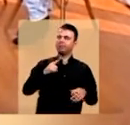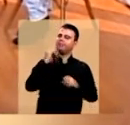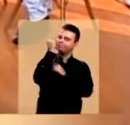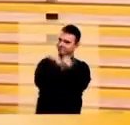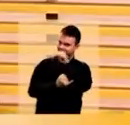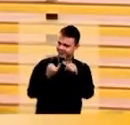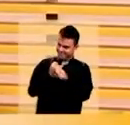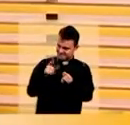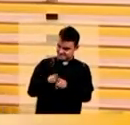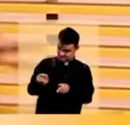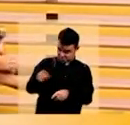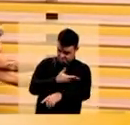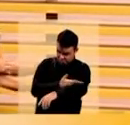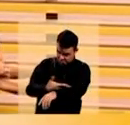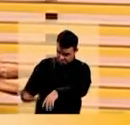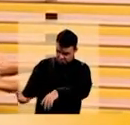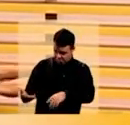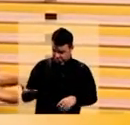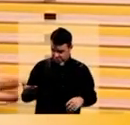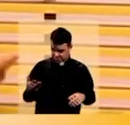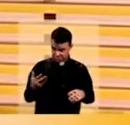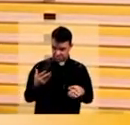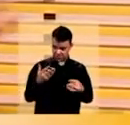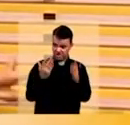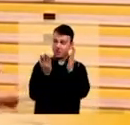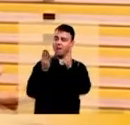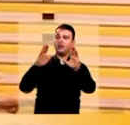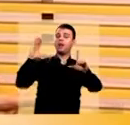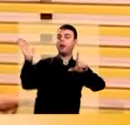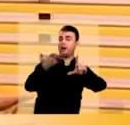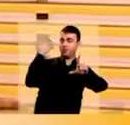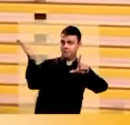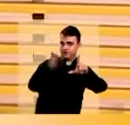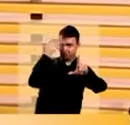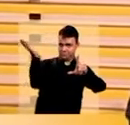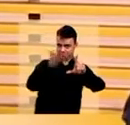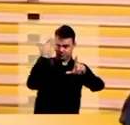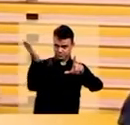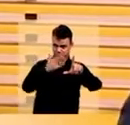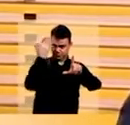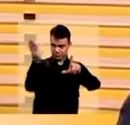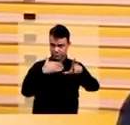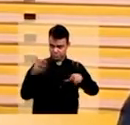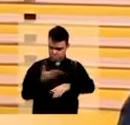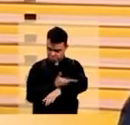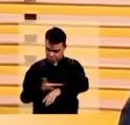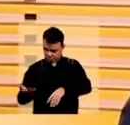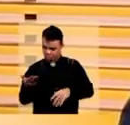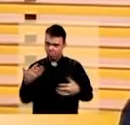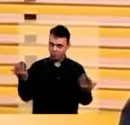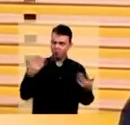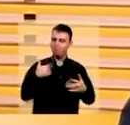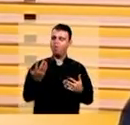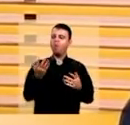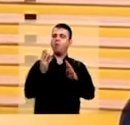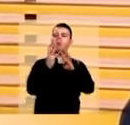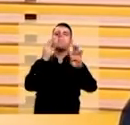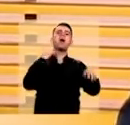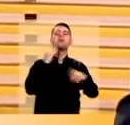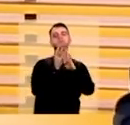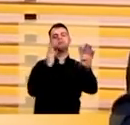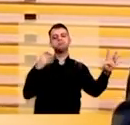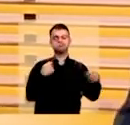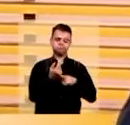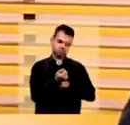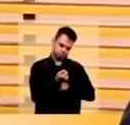diversas plataformas. Você usa essas outras plataformas? Gosta do livro digital? Naquele momento, numa fila de um banco que